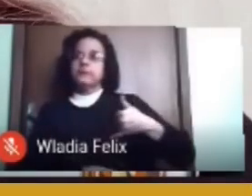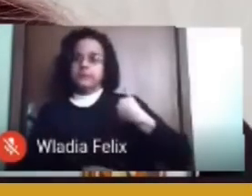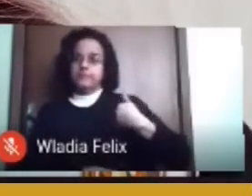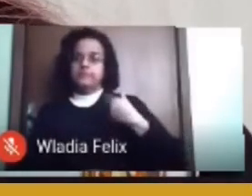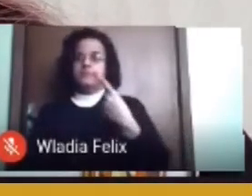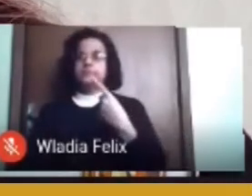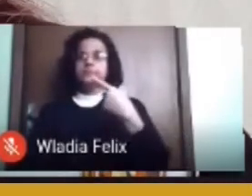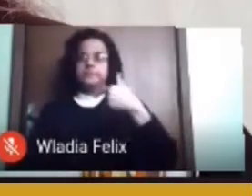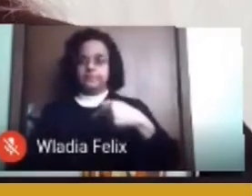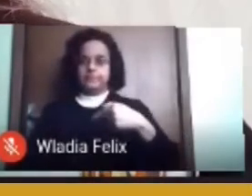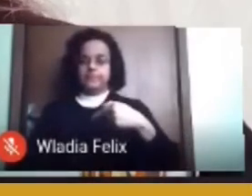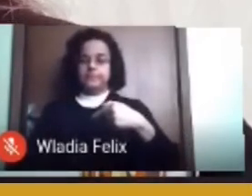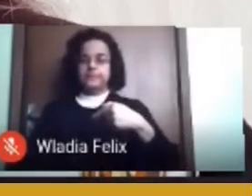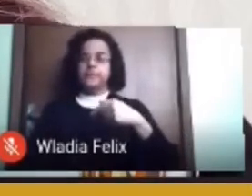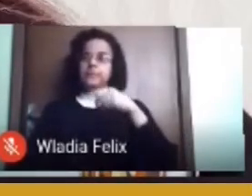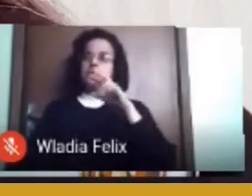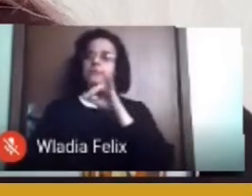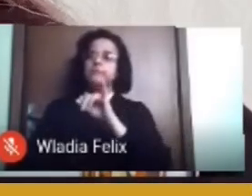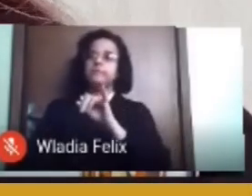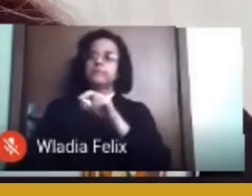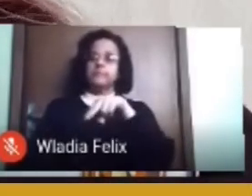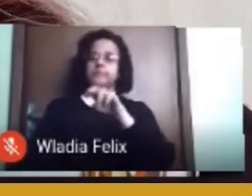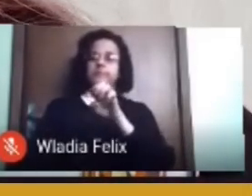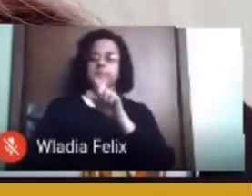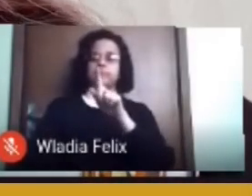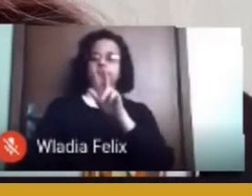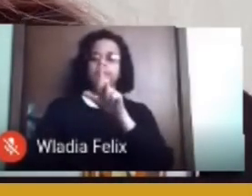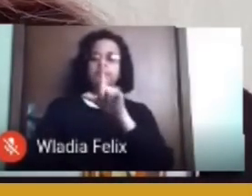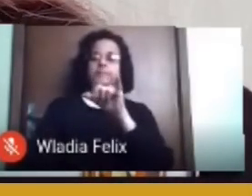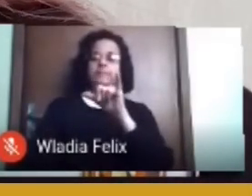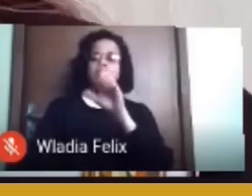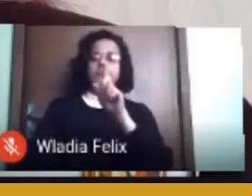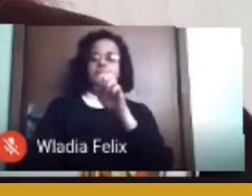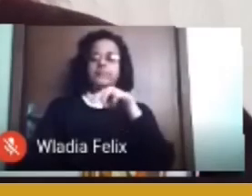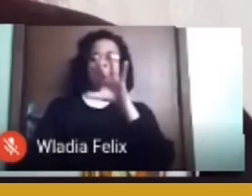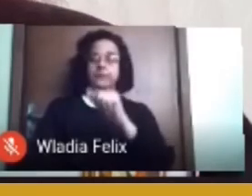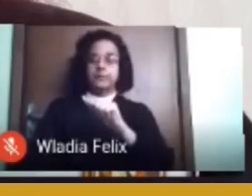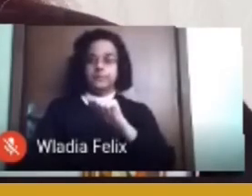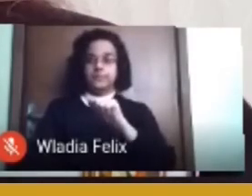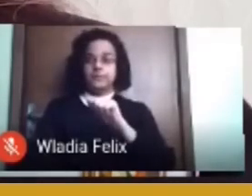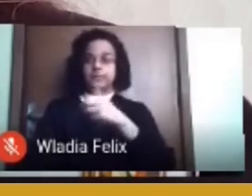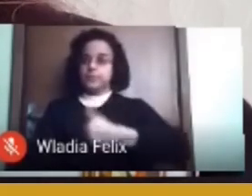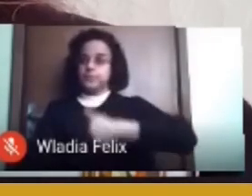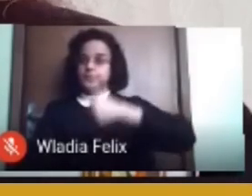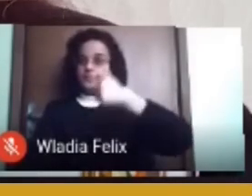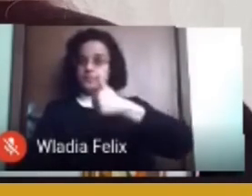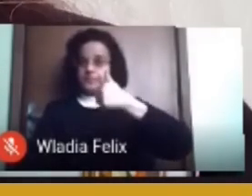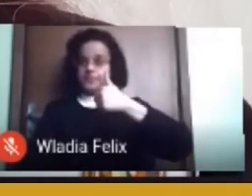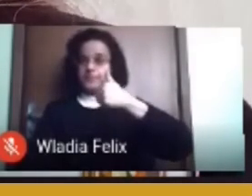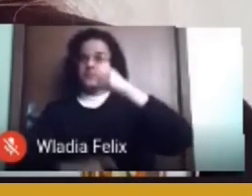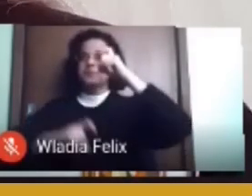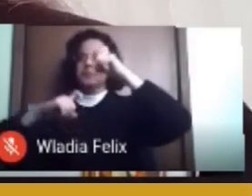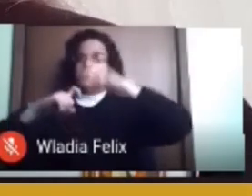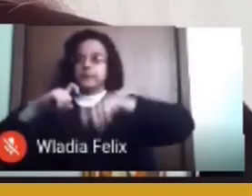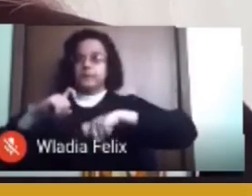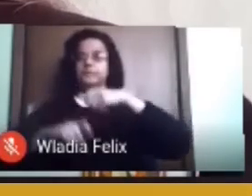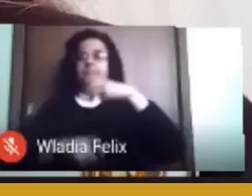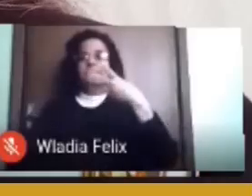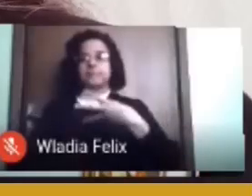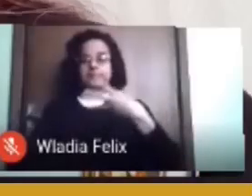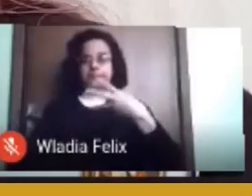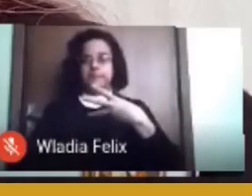sexual em terceiro, e entre elas a física. Então, a gente percebe que a sexual, estando em terceiro lugar,